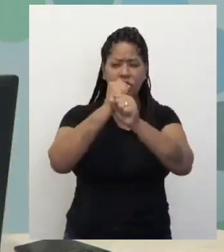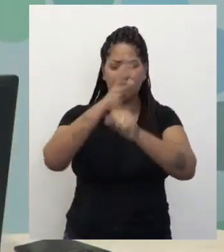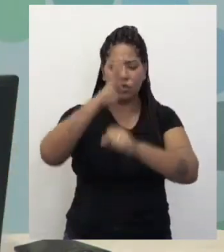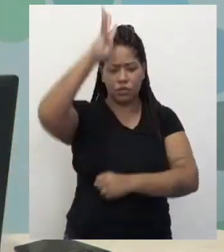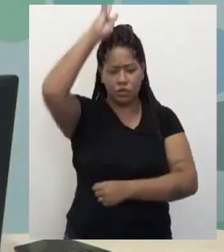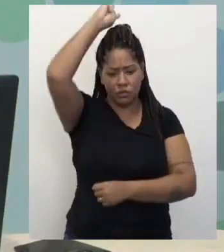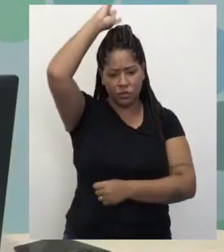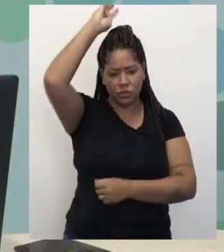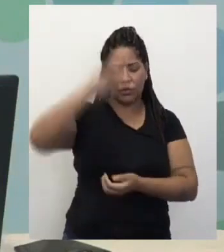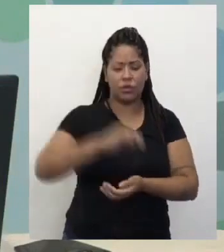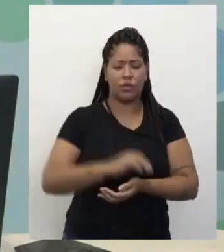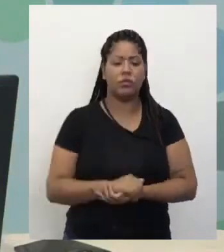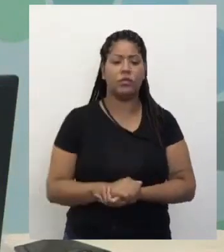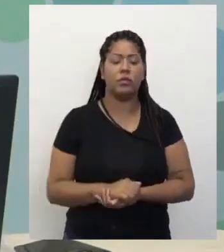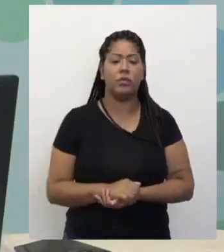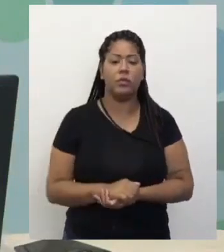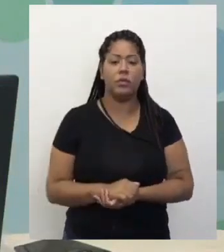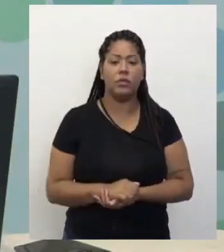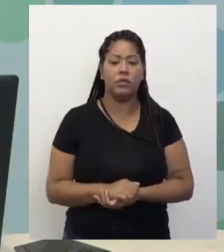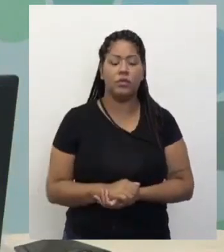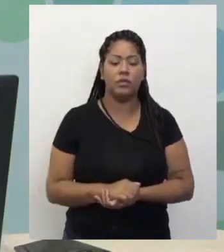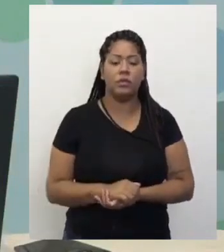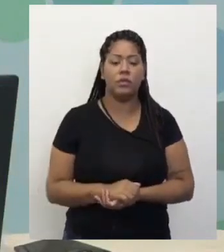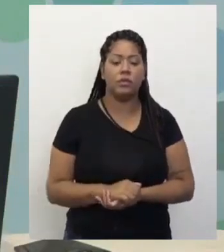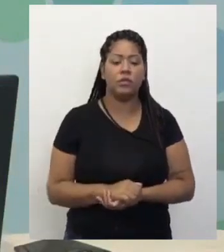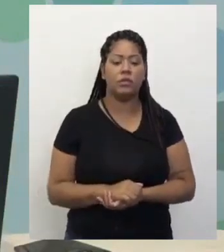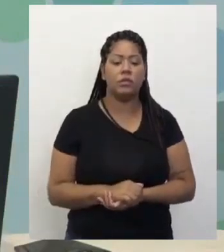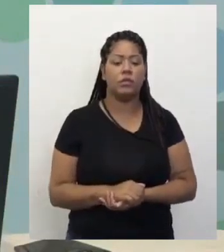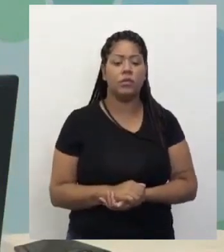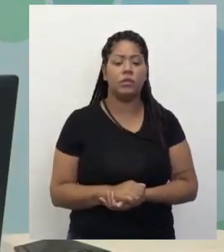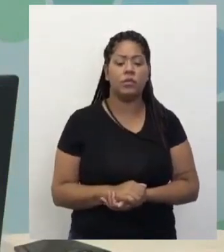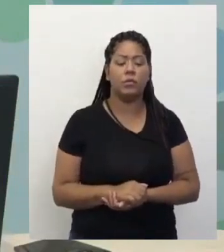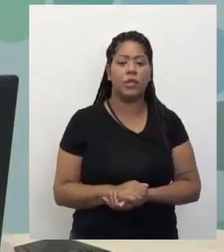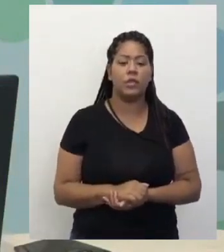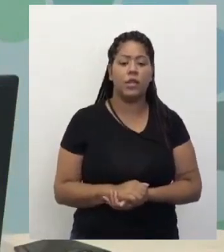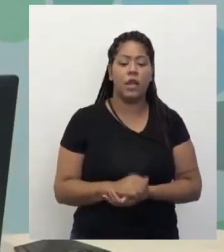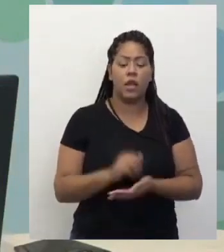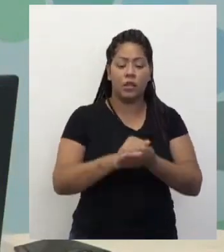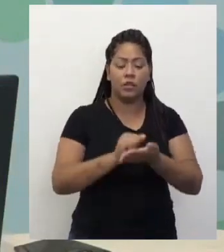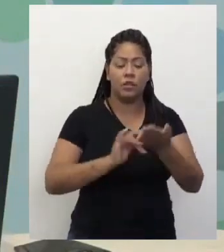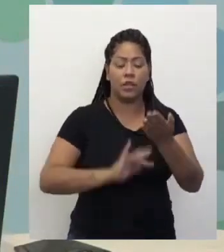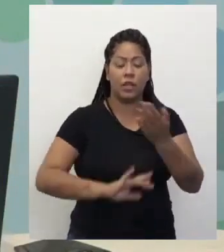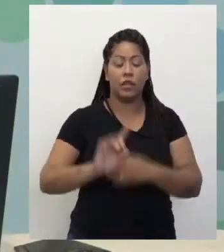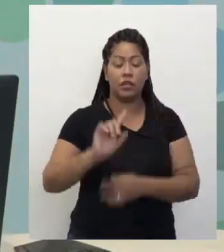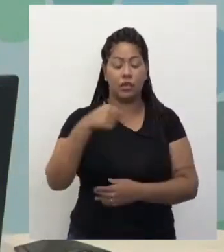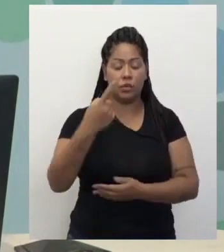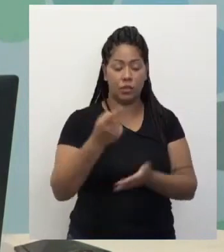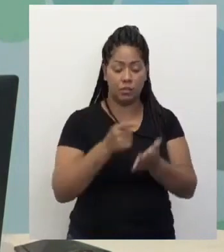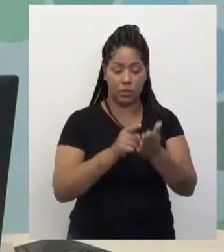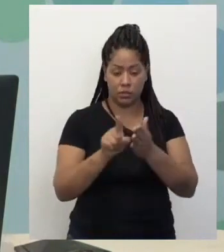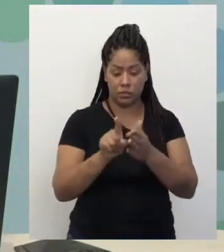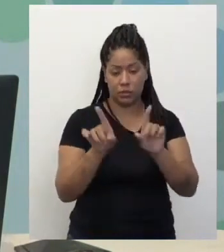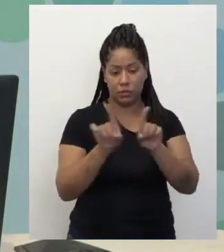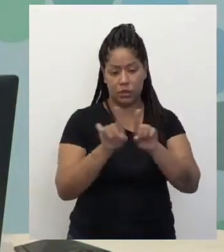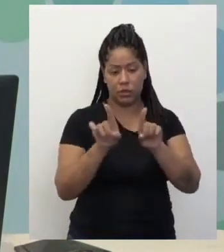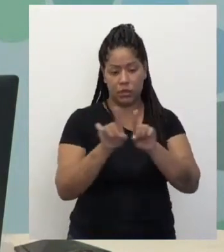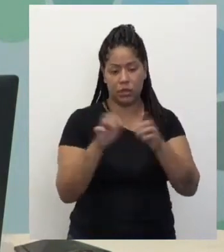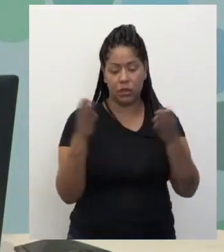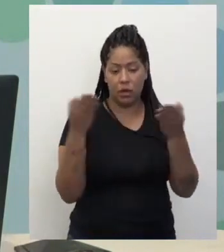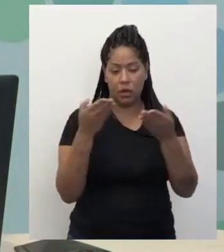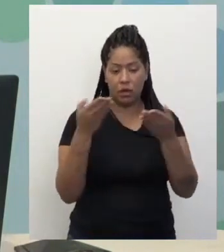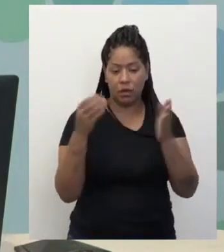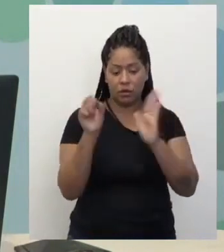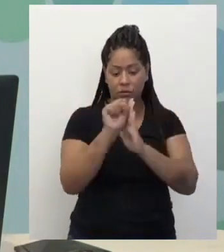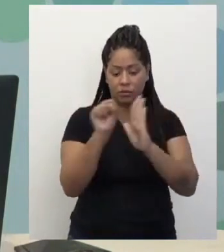na resposta aí da nossa próxima, de uma das atividades que a gente vai ter aí na nossa aula. Vamos falar da Idade